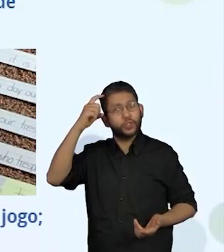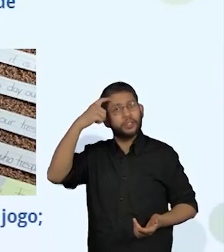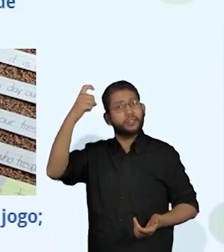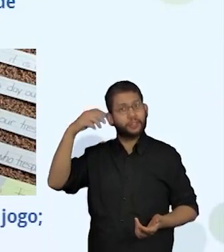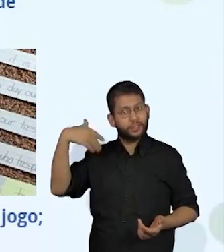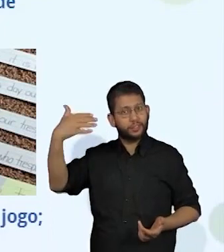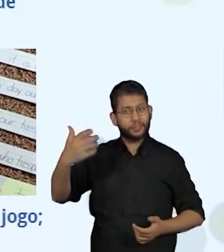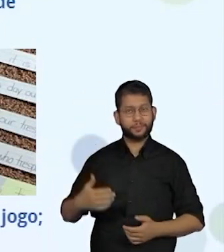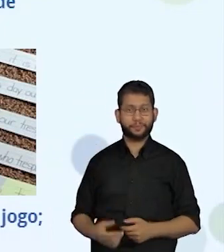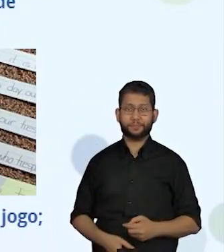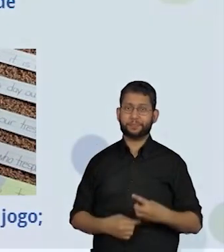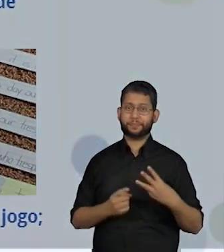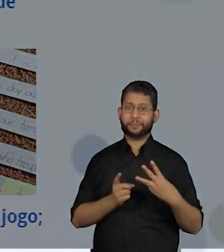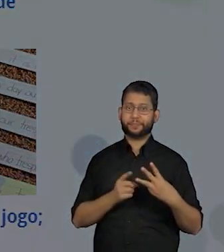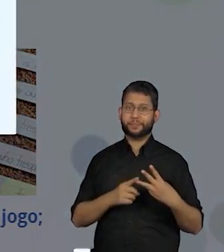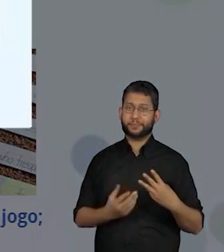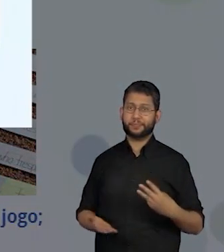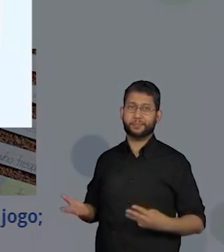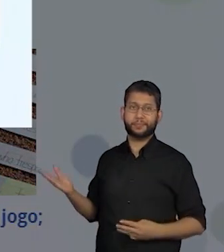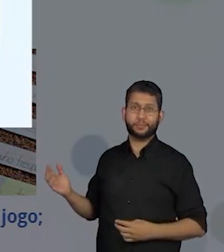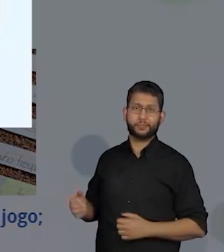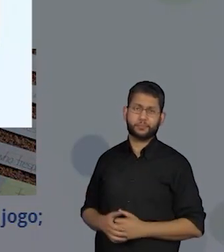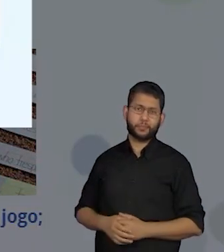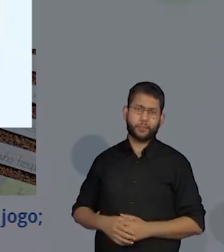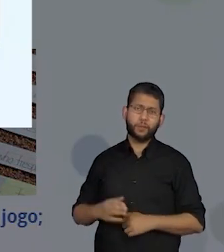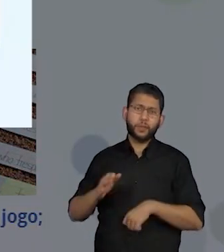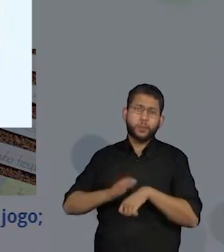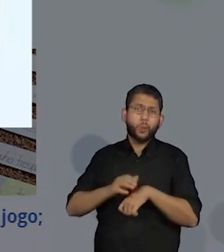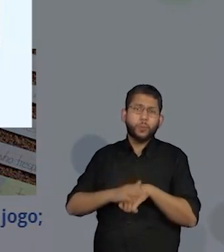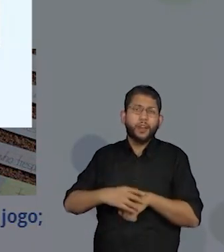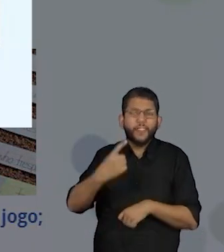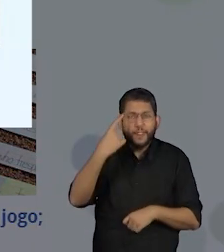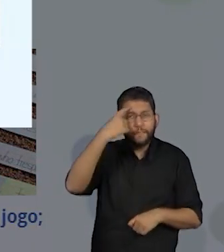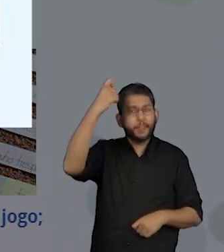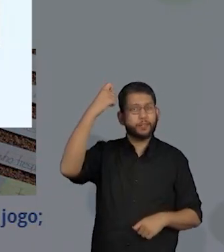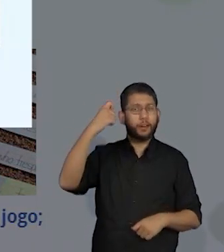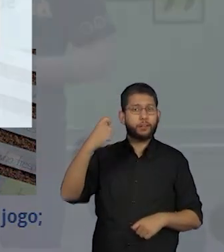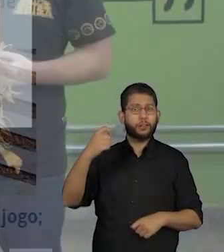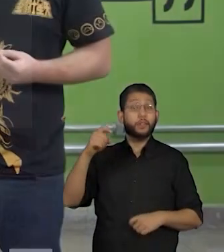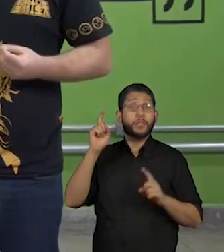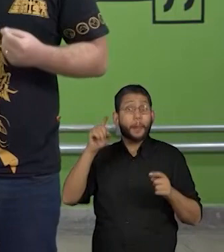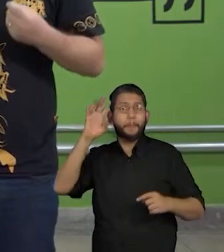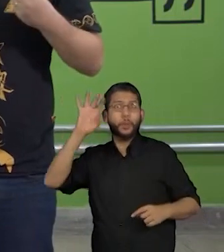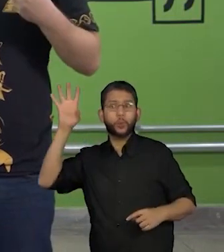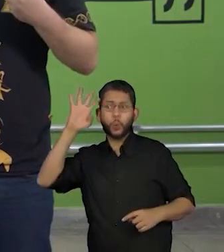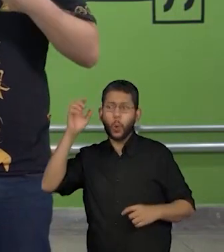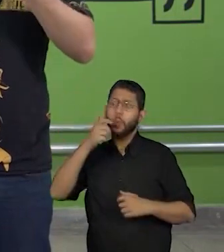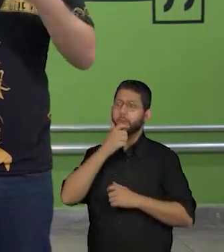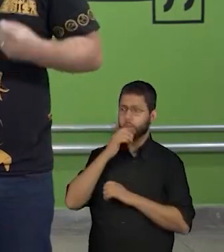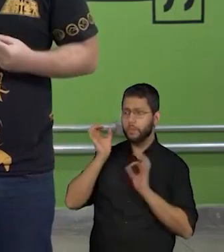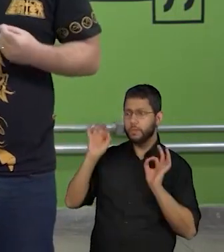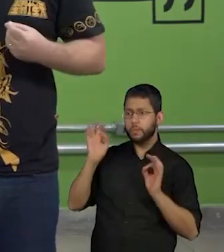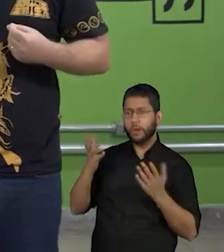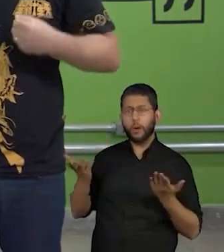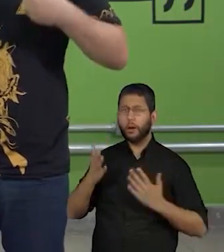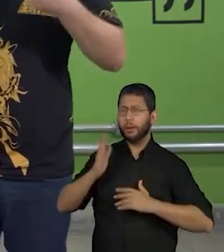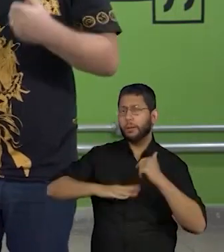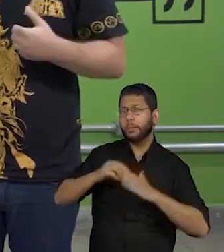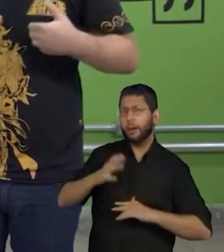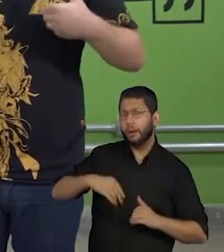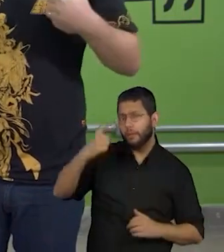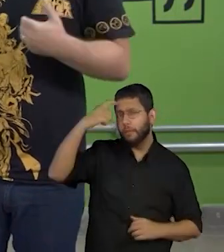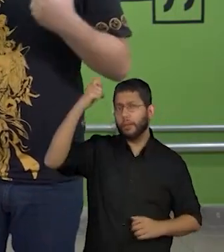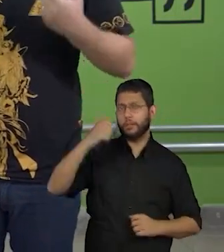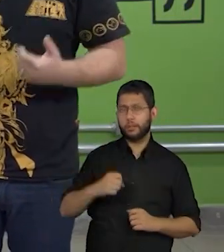terceira relação é a criatividade e a capacidade de inventar. Então, com esses jogos de tabuleiro, a gente precisa criar jogadas,